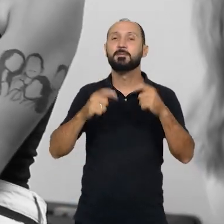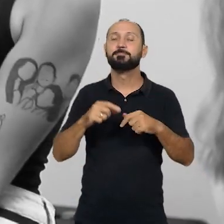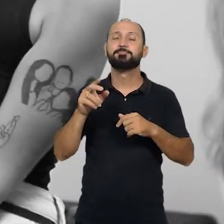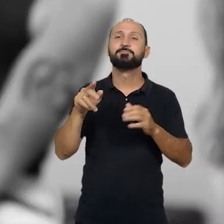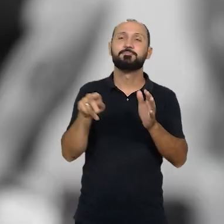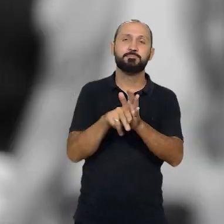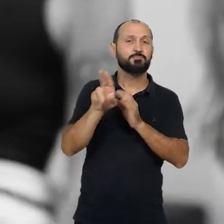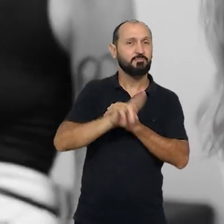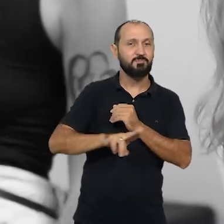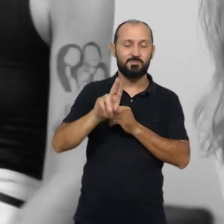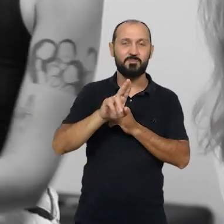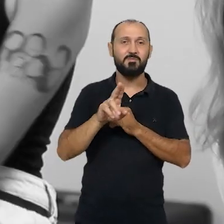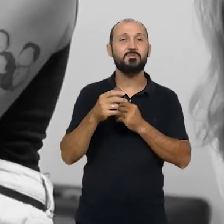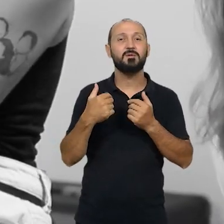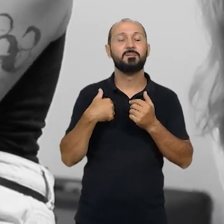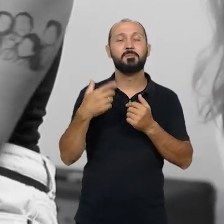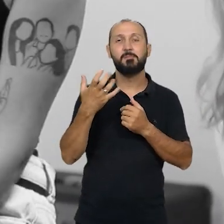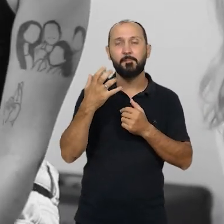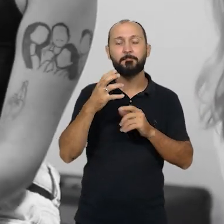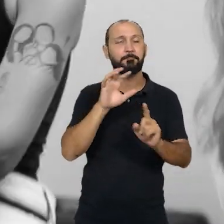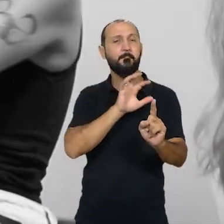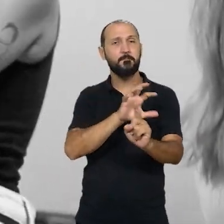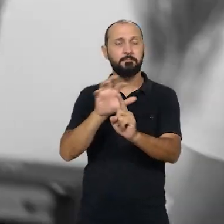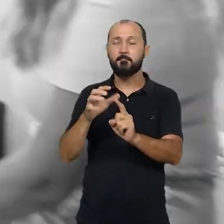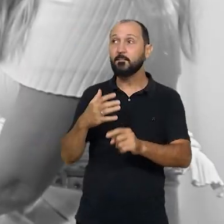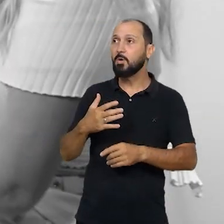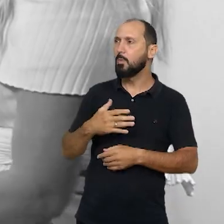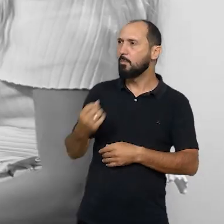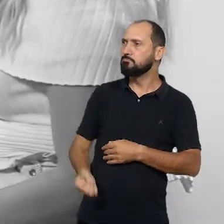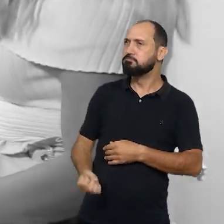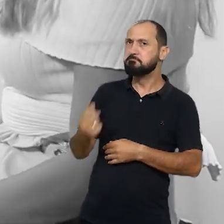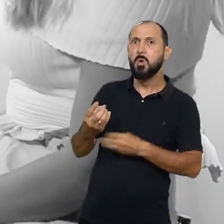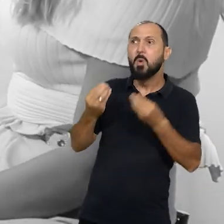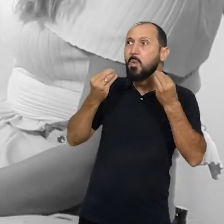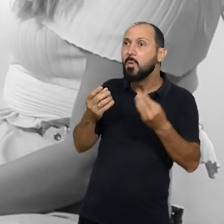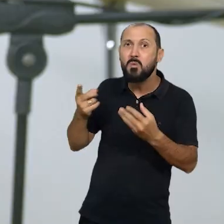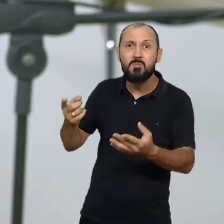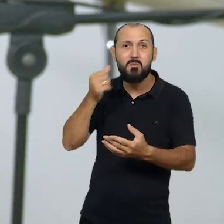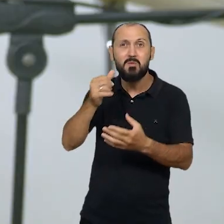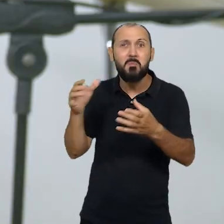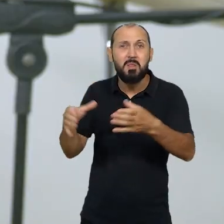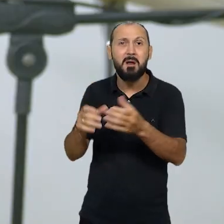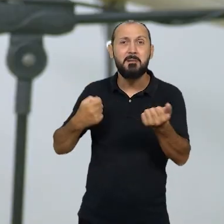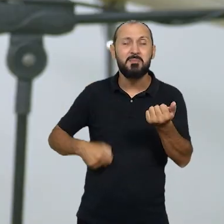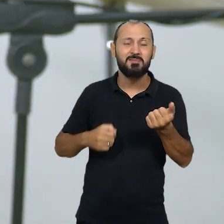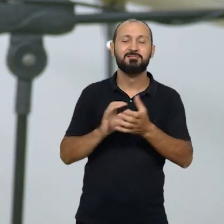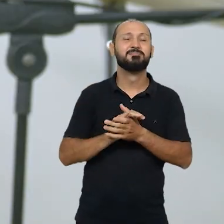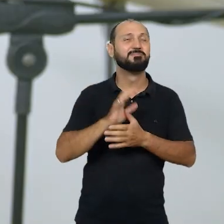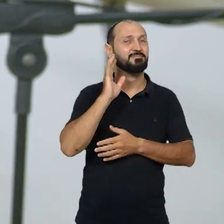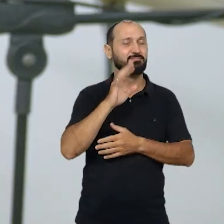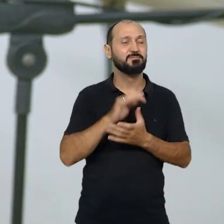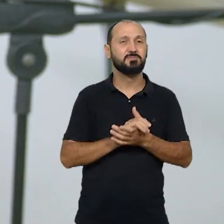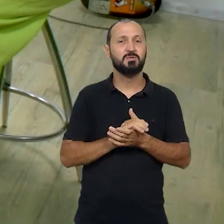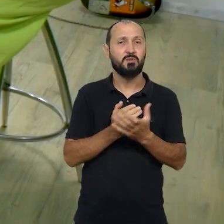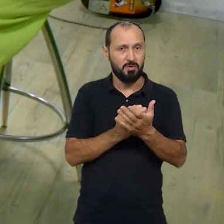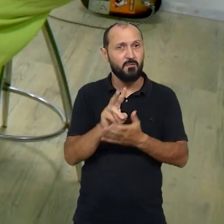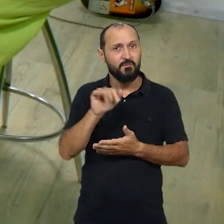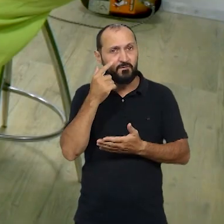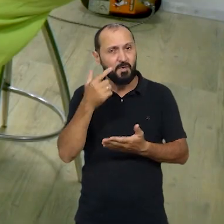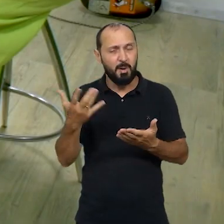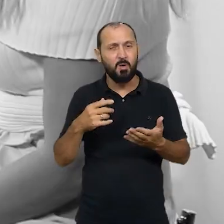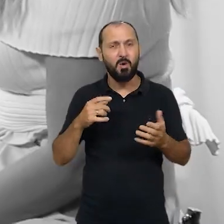A mulher, ela foi ensinada a cantar. Você não vê uma menina tocando. Então, quando você vê, é uma coisa impactante, uma coisa que você fala,